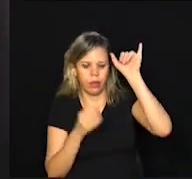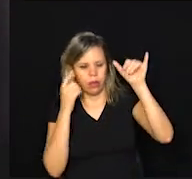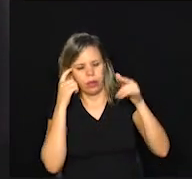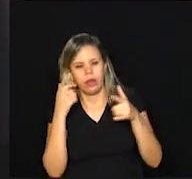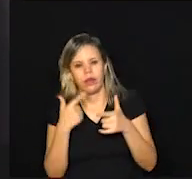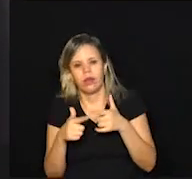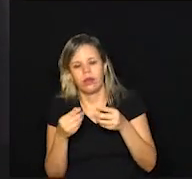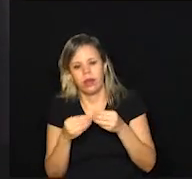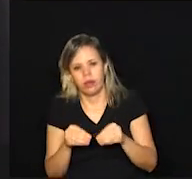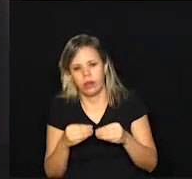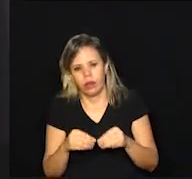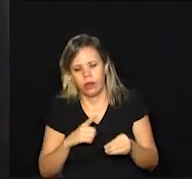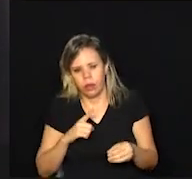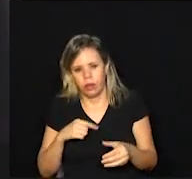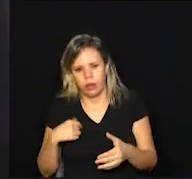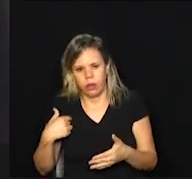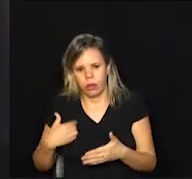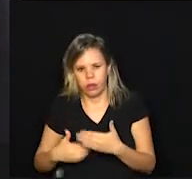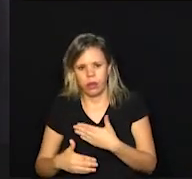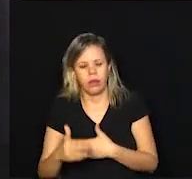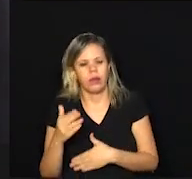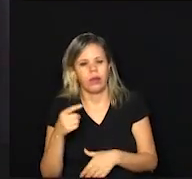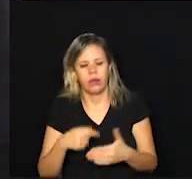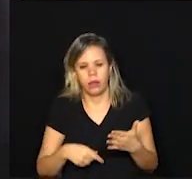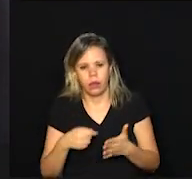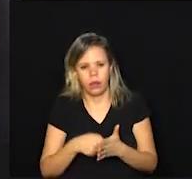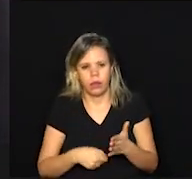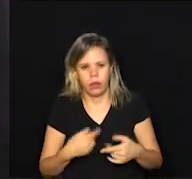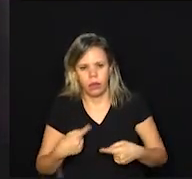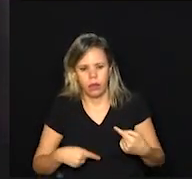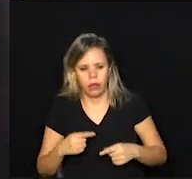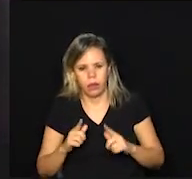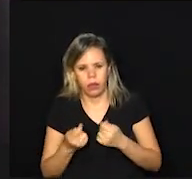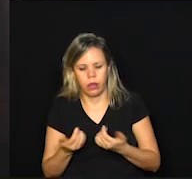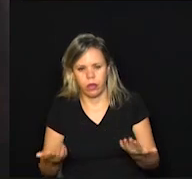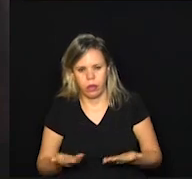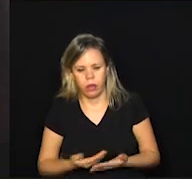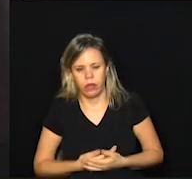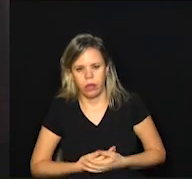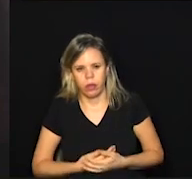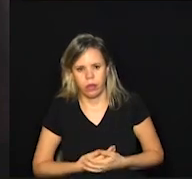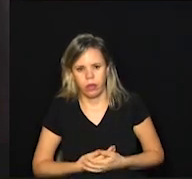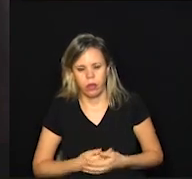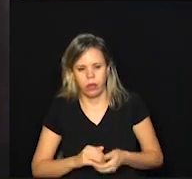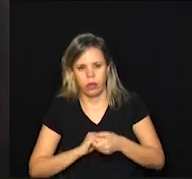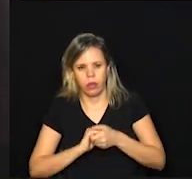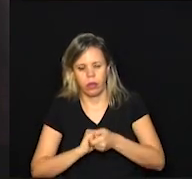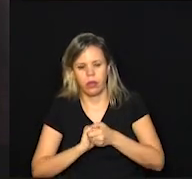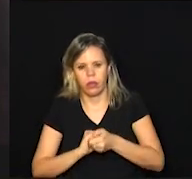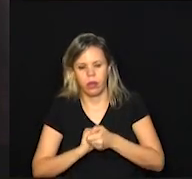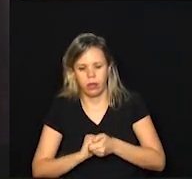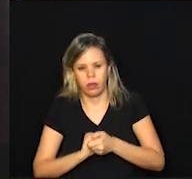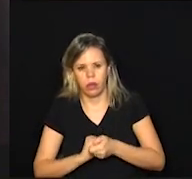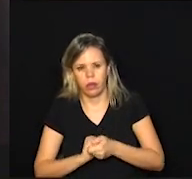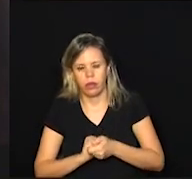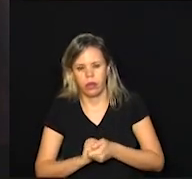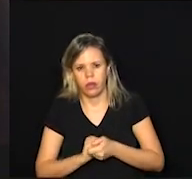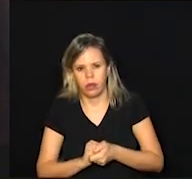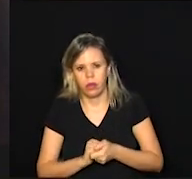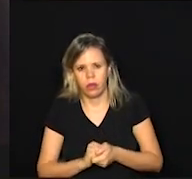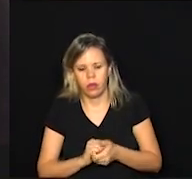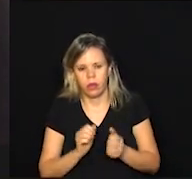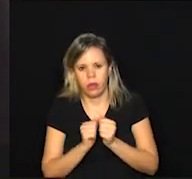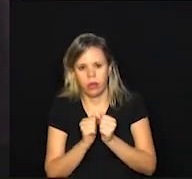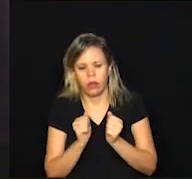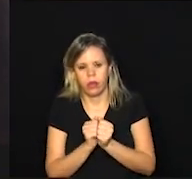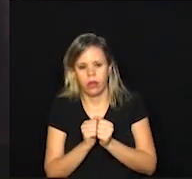esse estrangulamento que tem sido a a política da gestão Municipal saúde aqui é e estamos